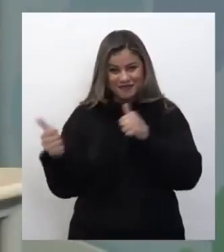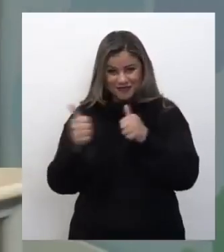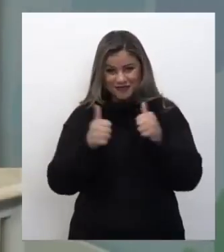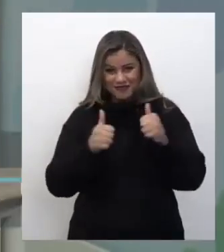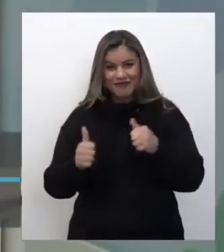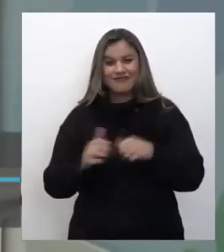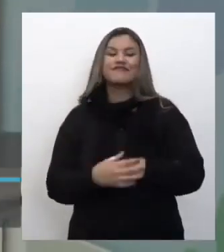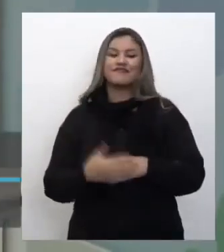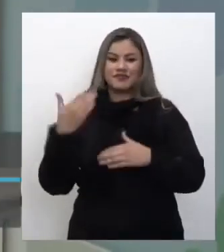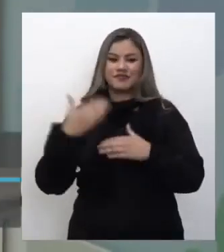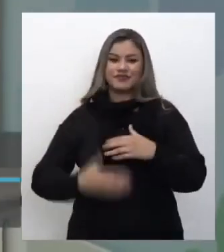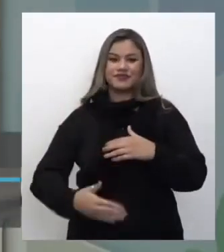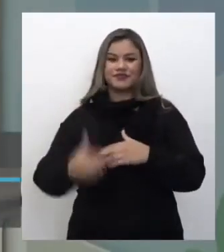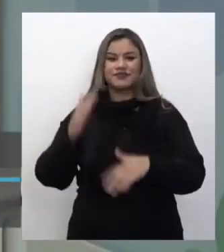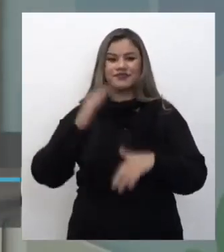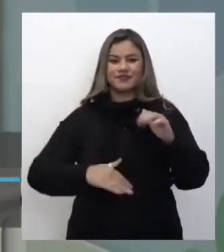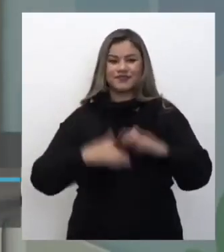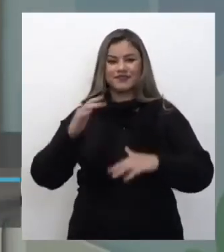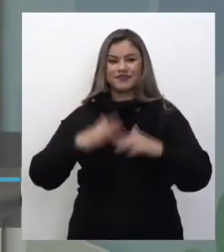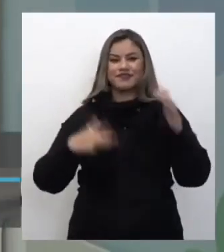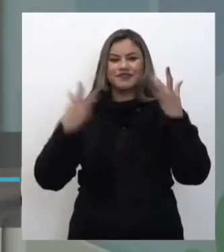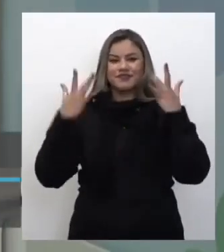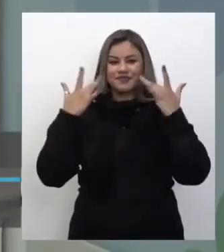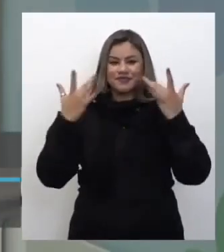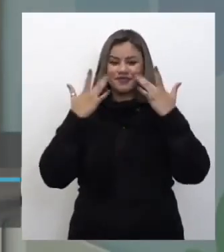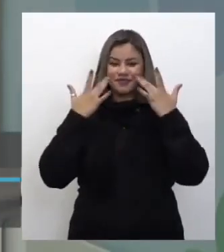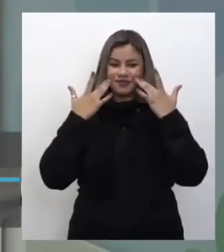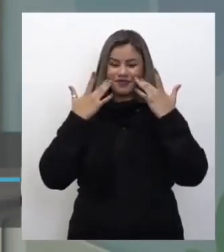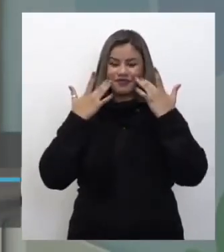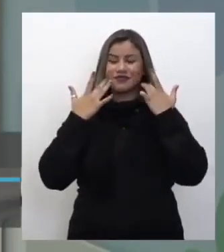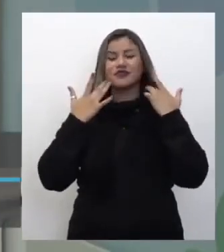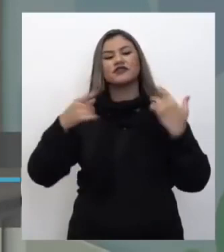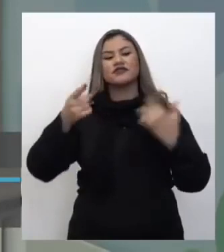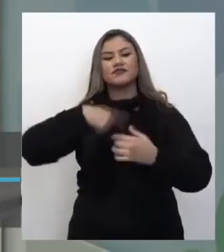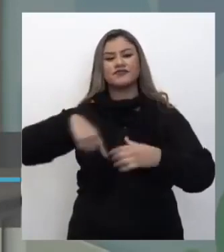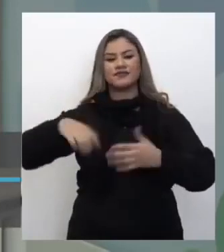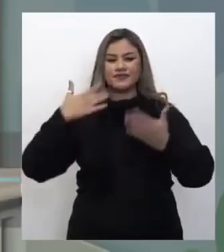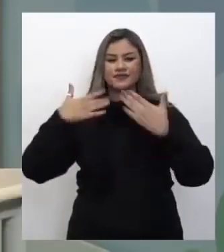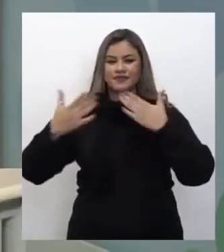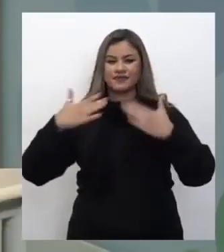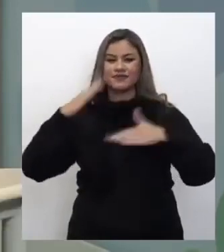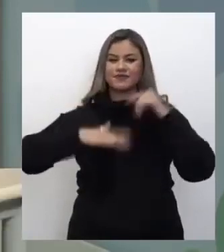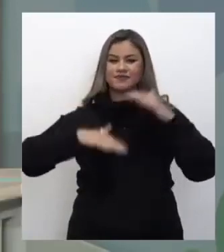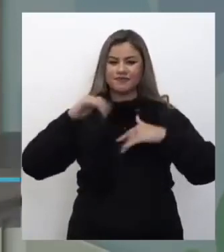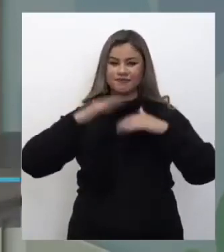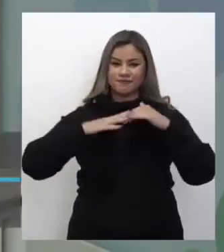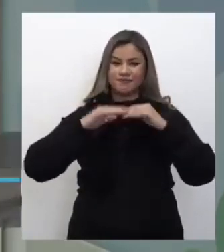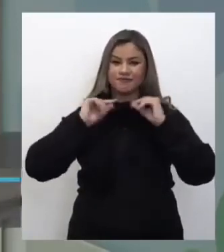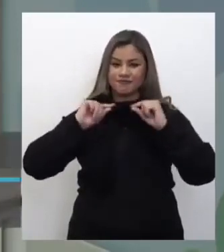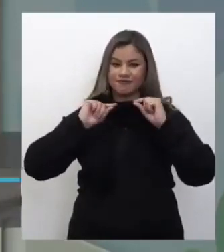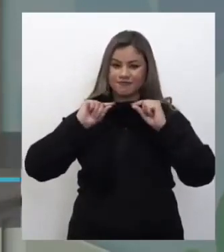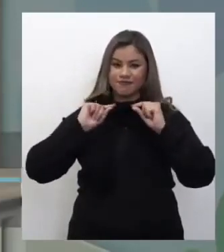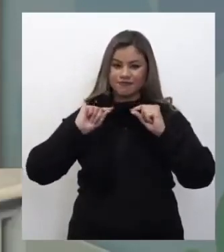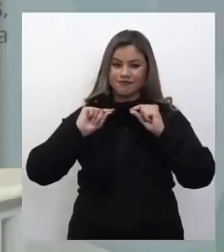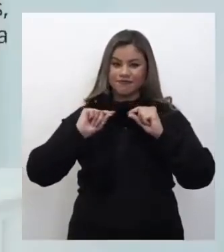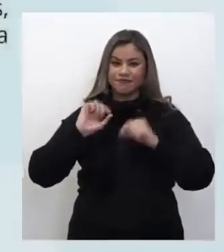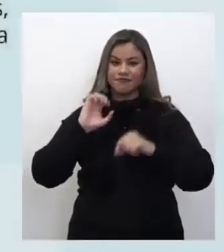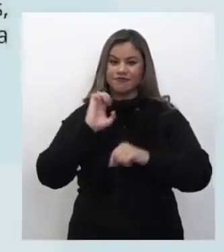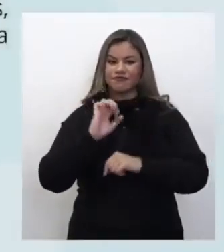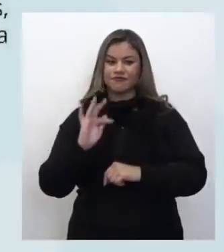Vamos continuar com a nossa habilidade de teatro? Vamos lá. Vamos primeiro conversar sobre a habilidade que a gente vai trabalhar hoje. É a